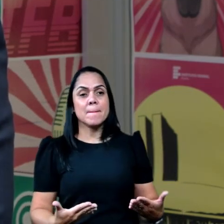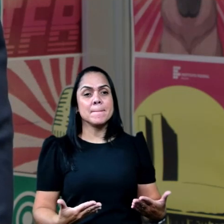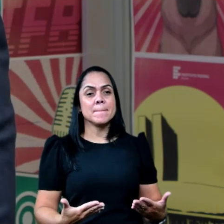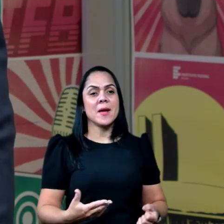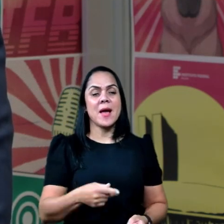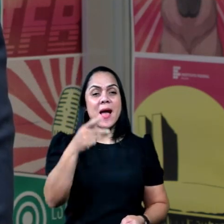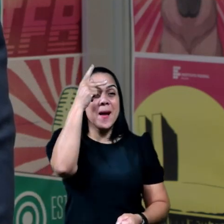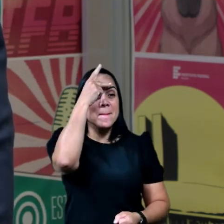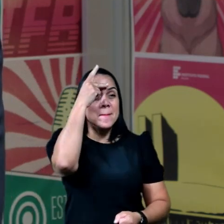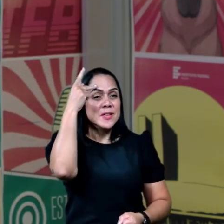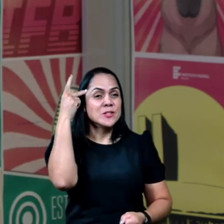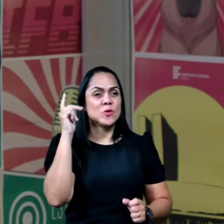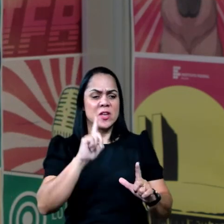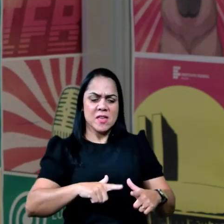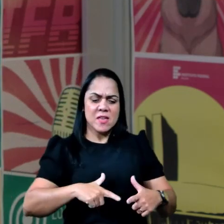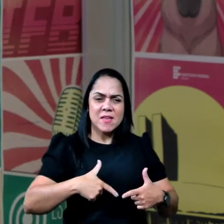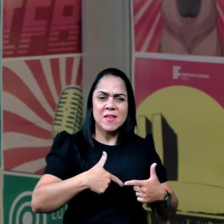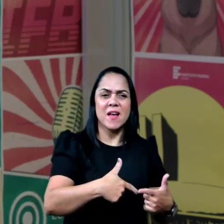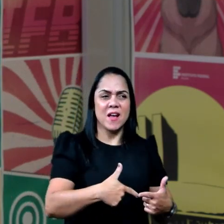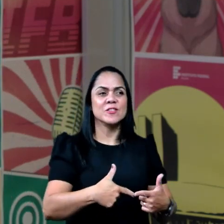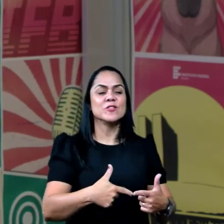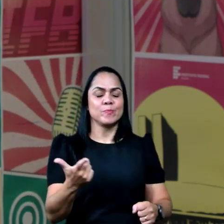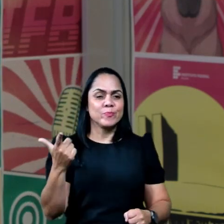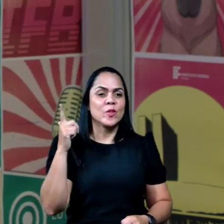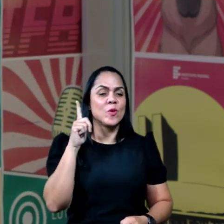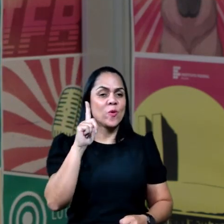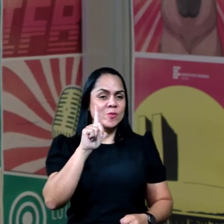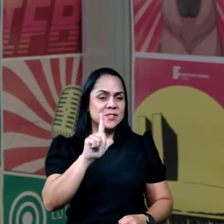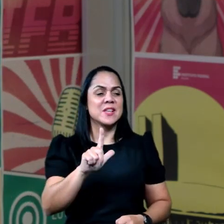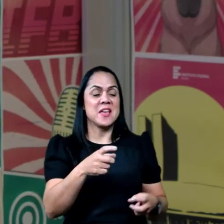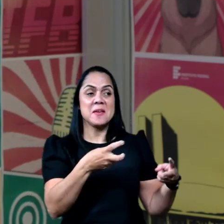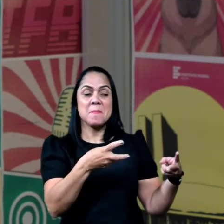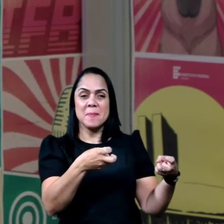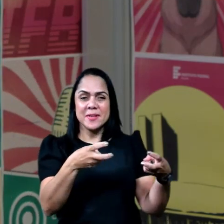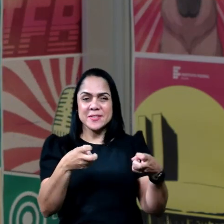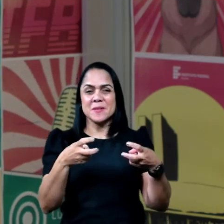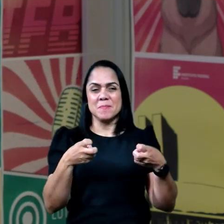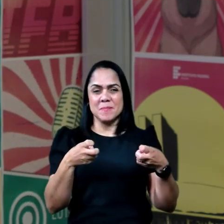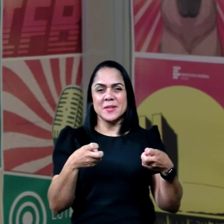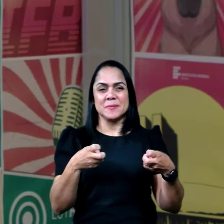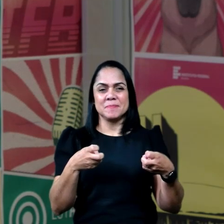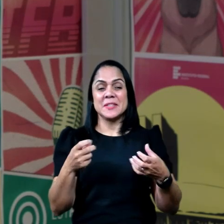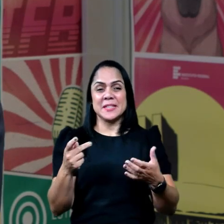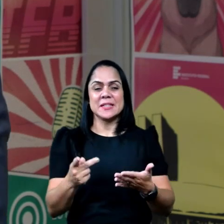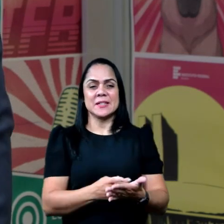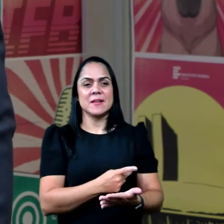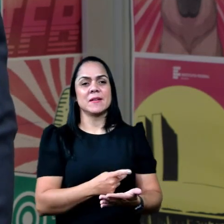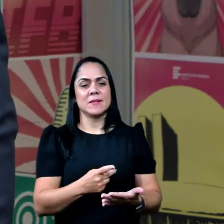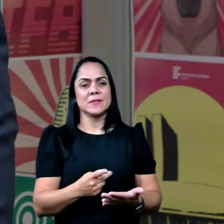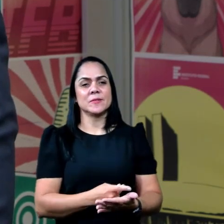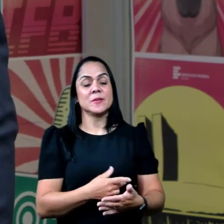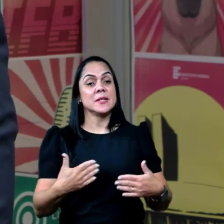está agindo dessa forma, ele consegue perceber que isso está acontecendo. Uhum. Então, assim,